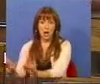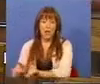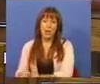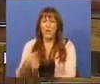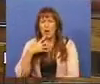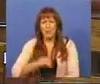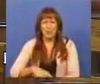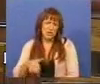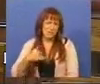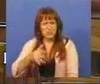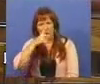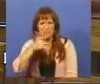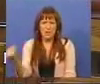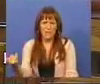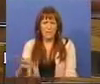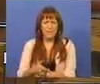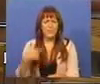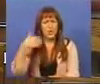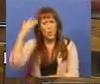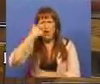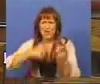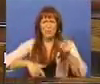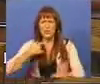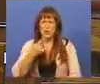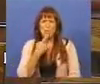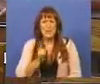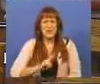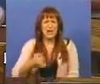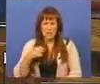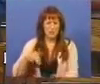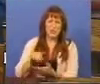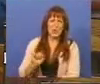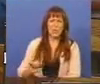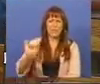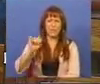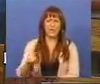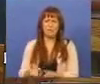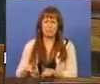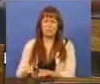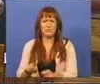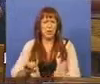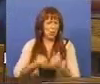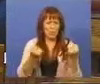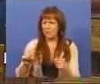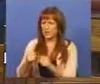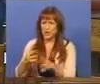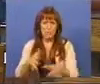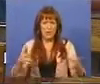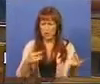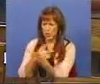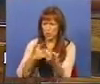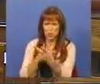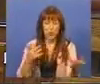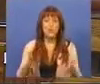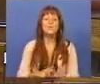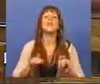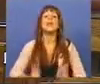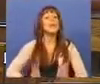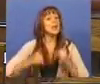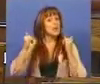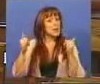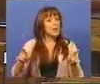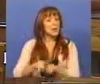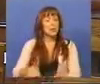é absolutamente lamentável, e creio que os cidadãos não entendem essa posição por parte dos partidos maioritários. Depois